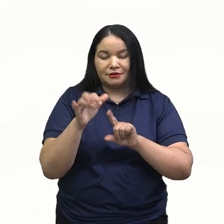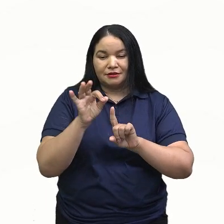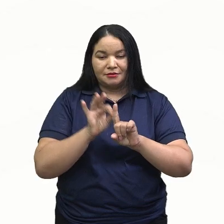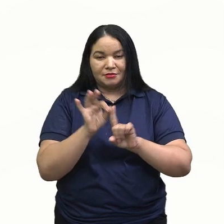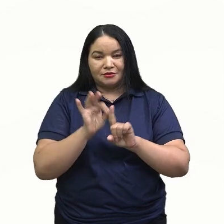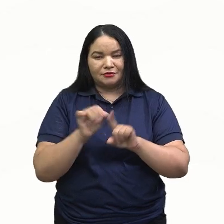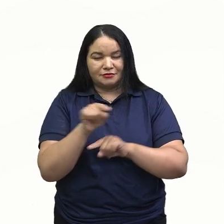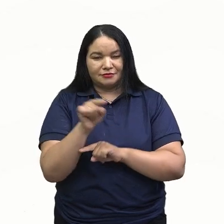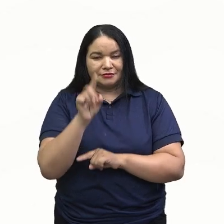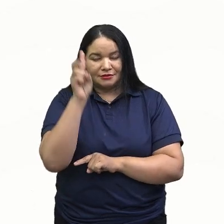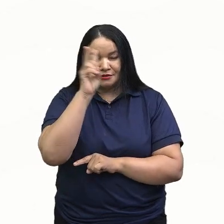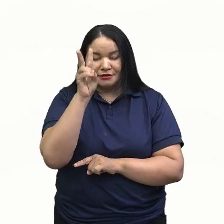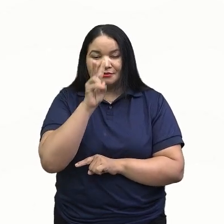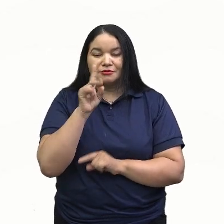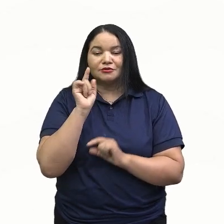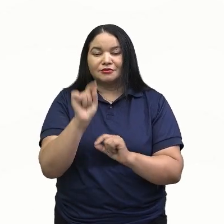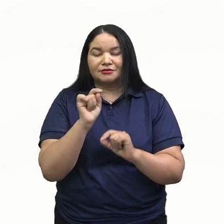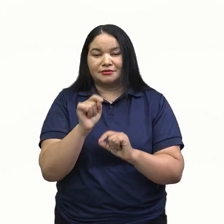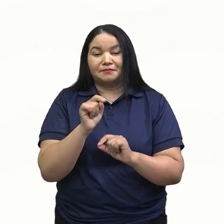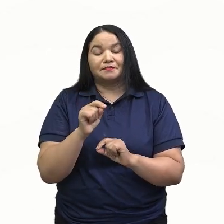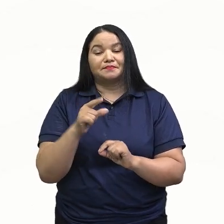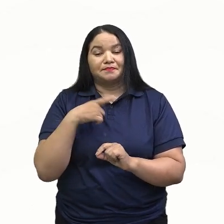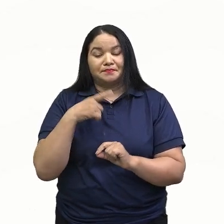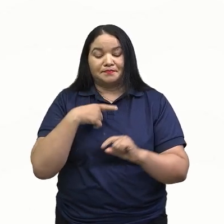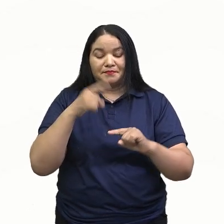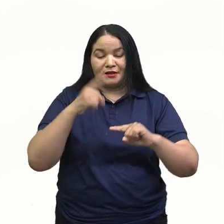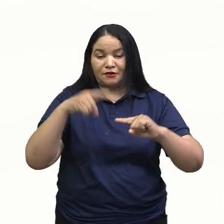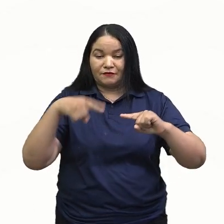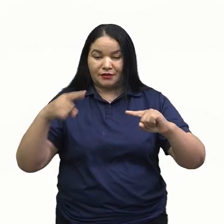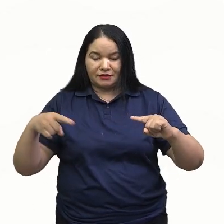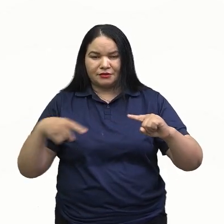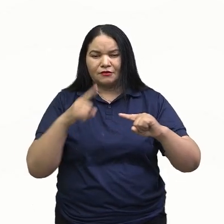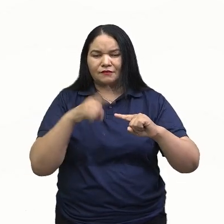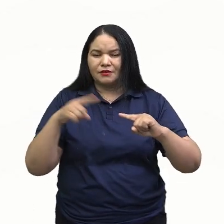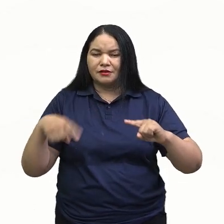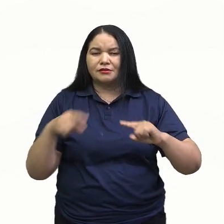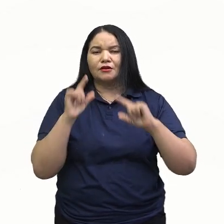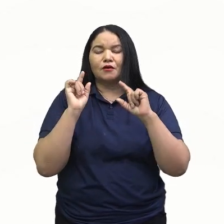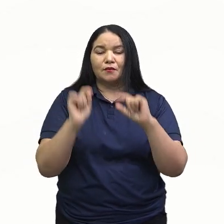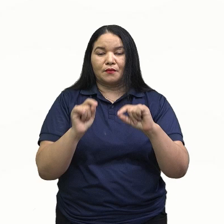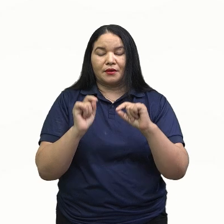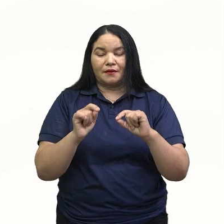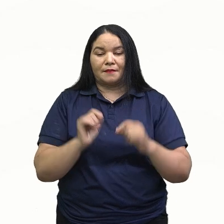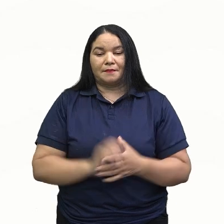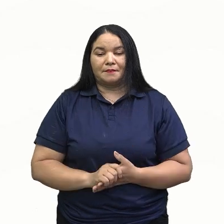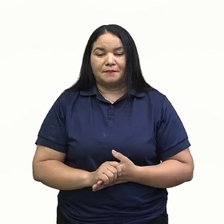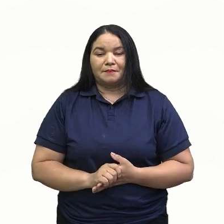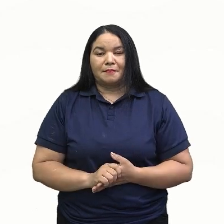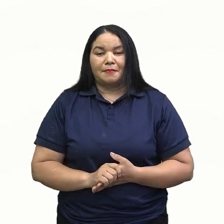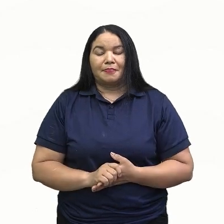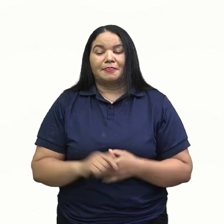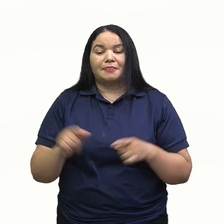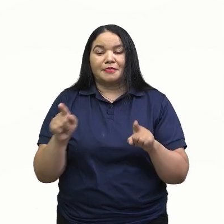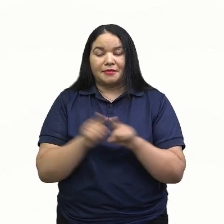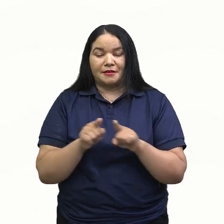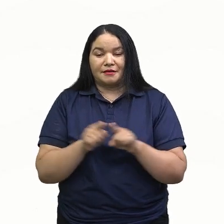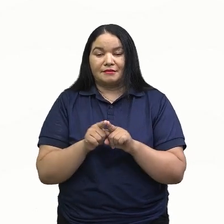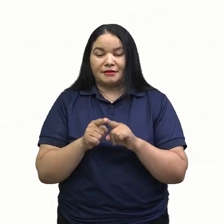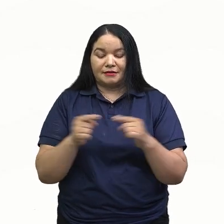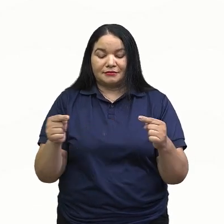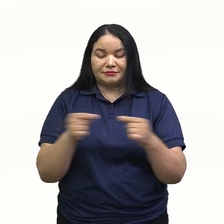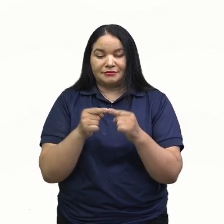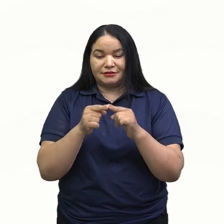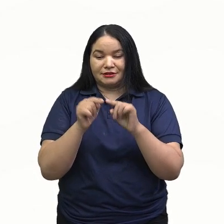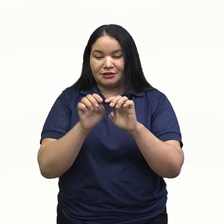lembram? Que é a variação. Quando se fala em variação, eu vou também usar uma equação, só que ela